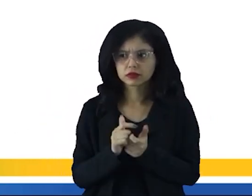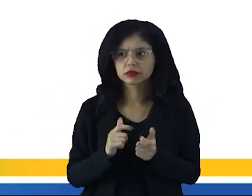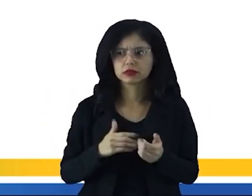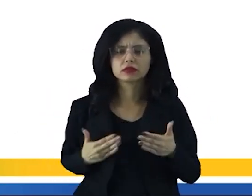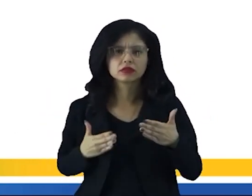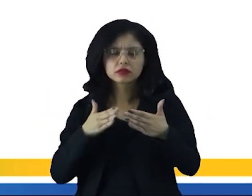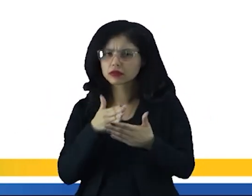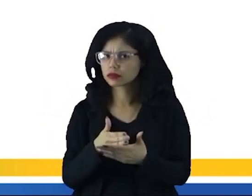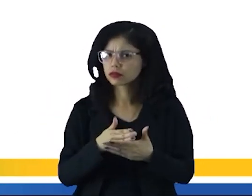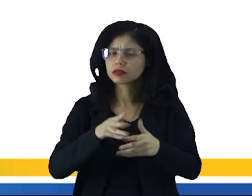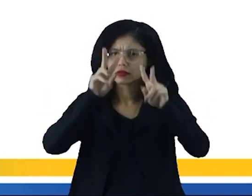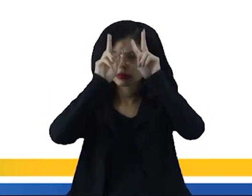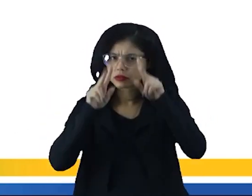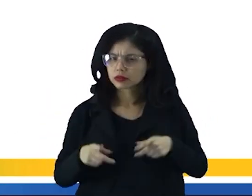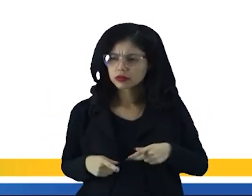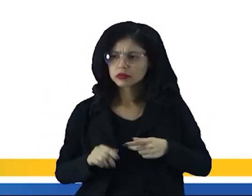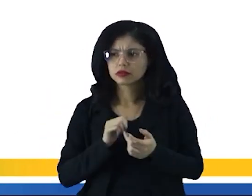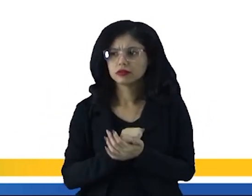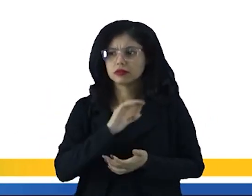pequena intervenção do ser humano.